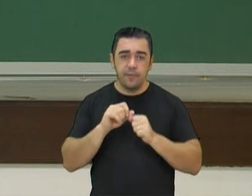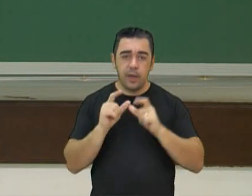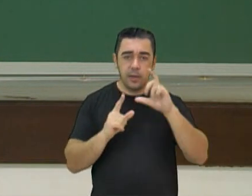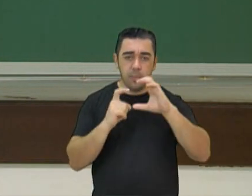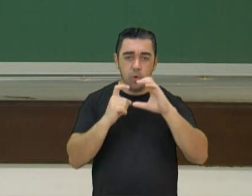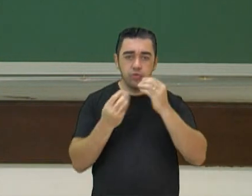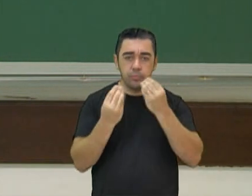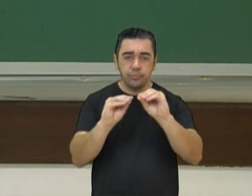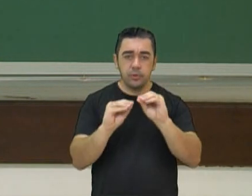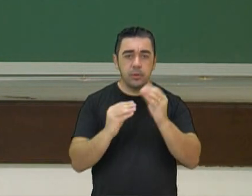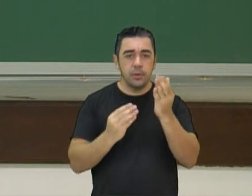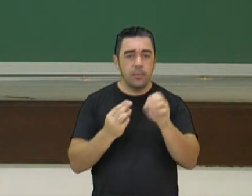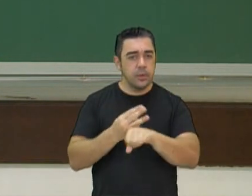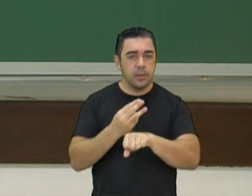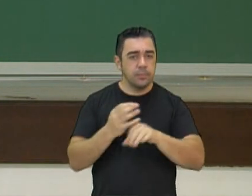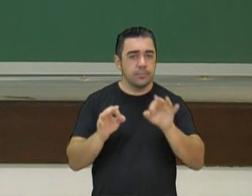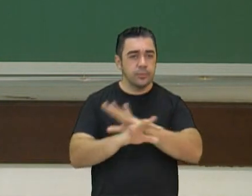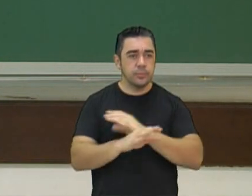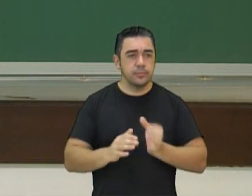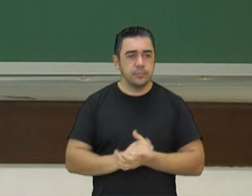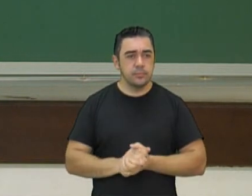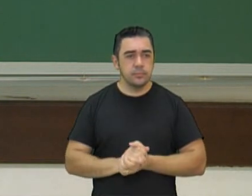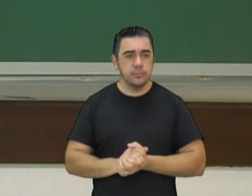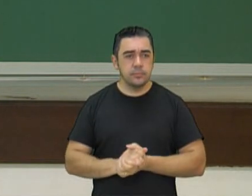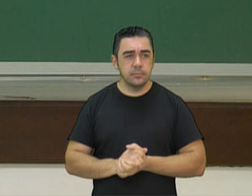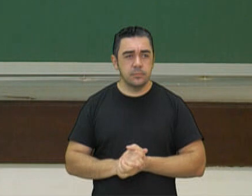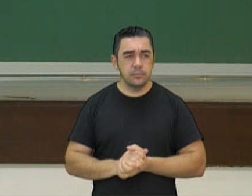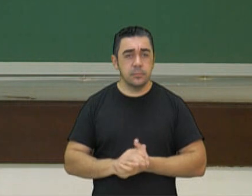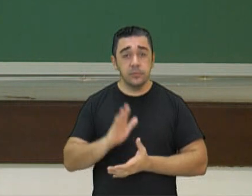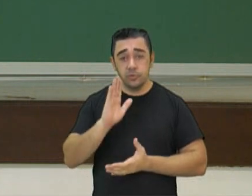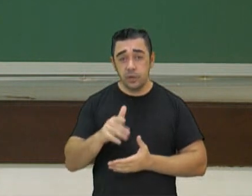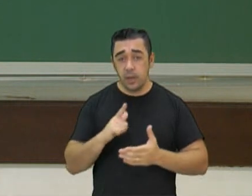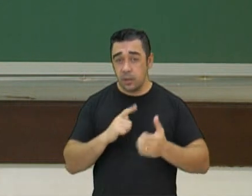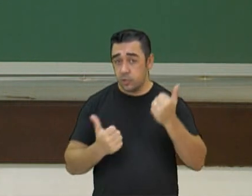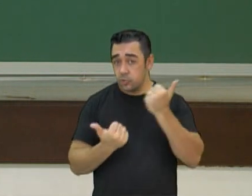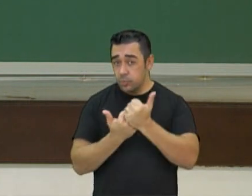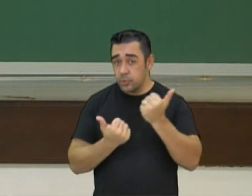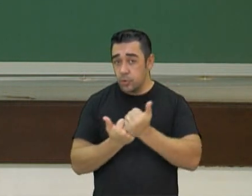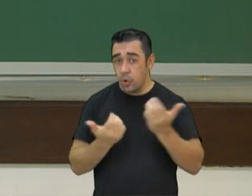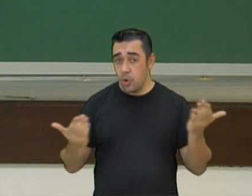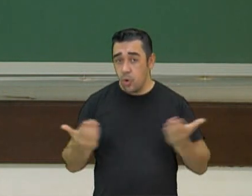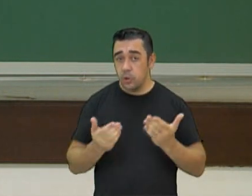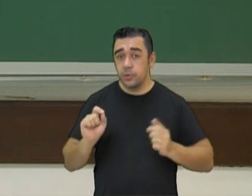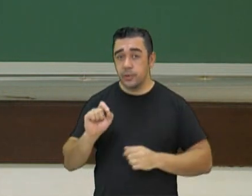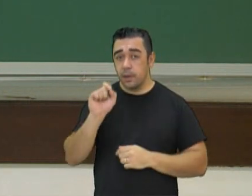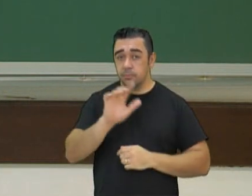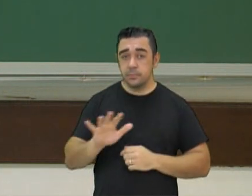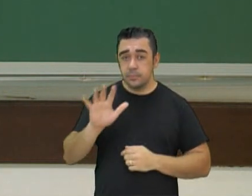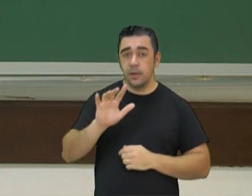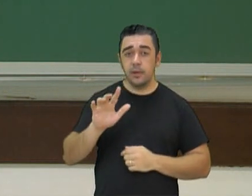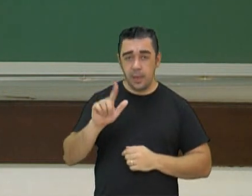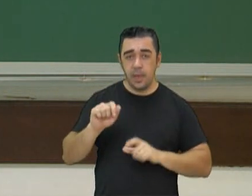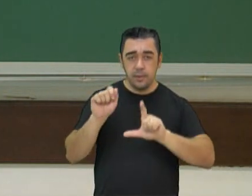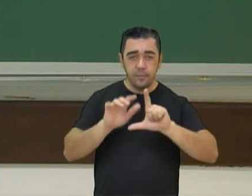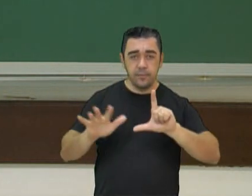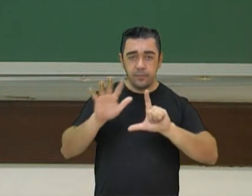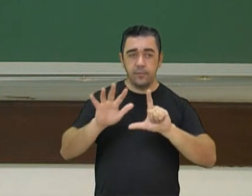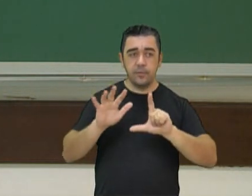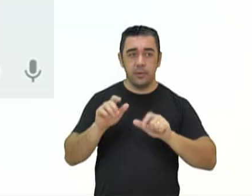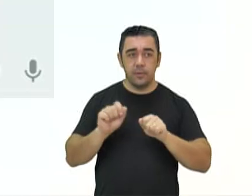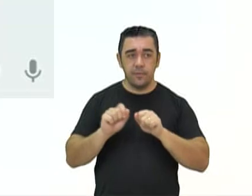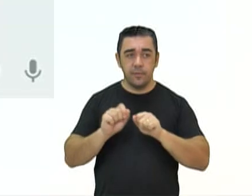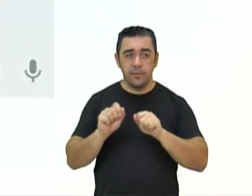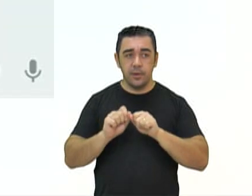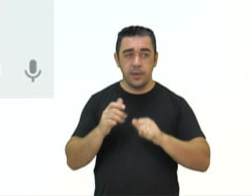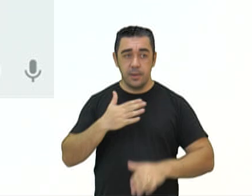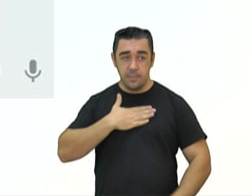emojizinho e já tá tudo resolvido. O que a gente já tem substituído por outra coisa, que são as figurinhas. Me dei o direito de tirar print das